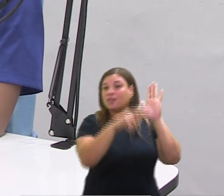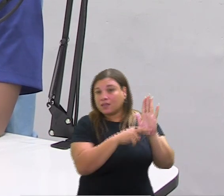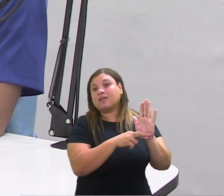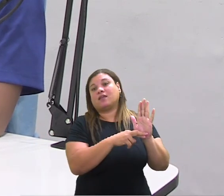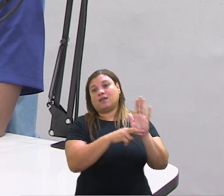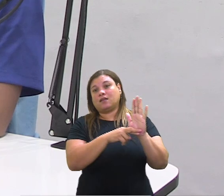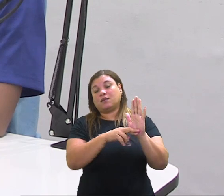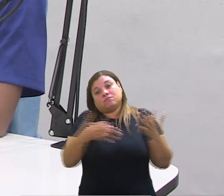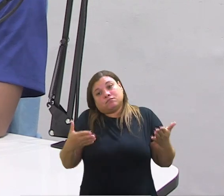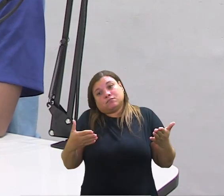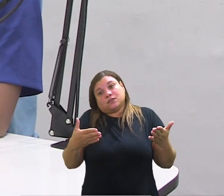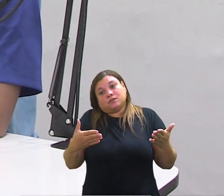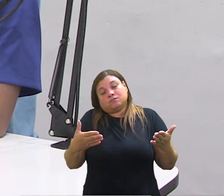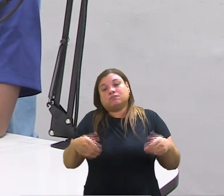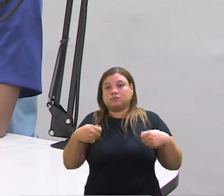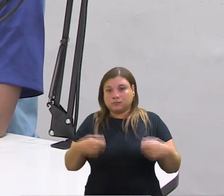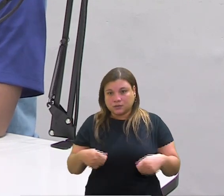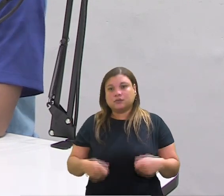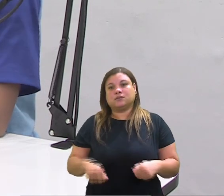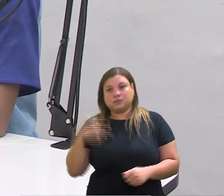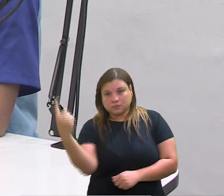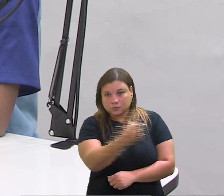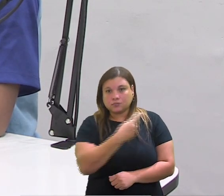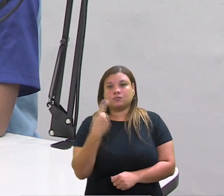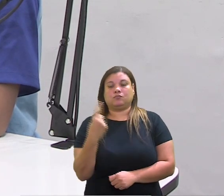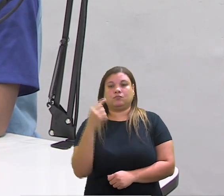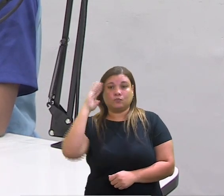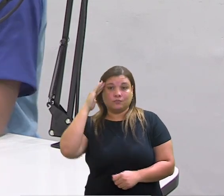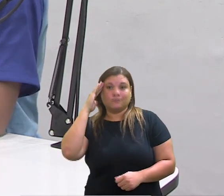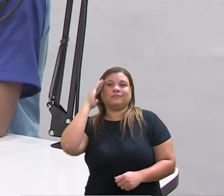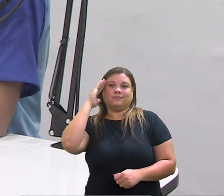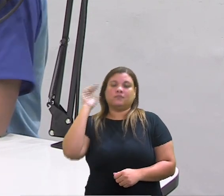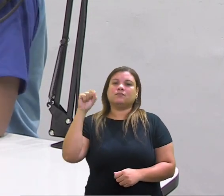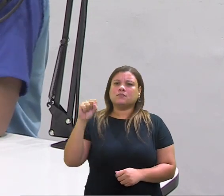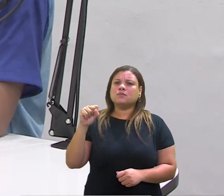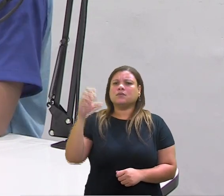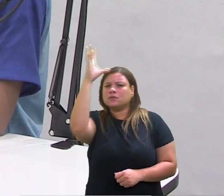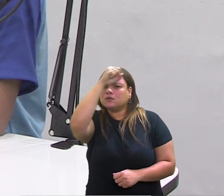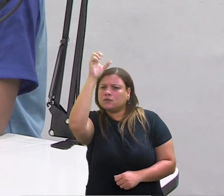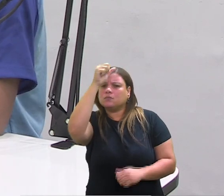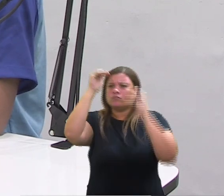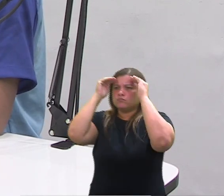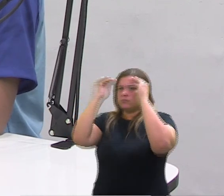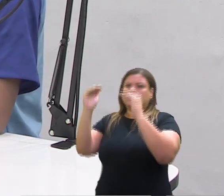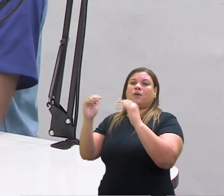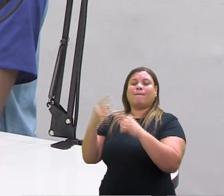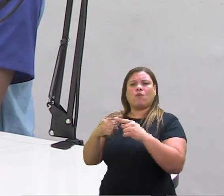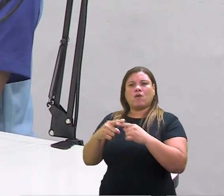vai e vem. Então, assim, se eu te respeito, você vai me respeitar, você não vai me tratar